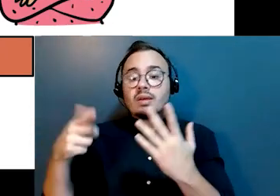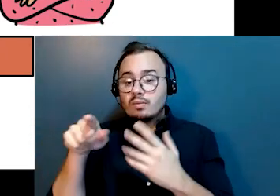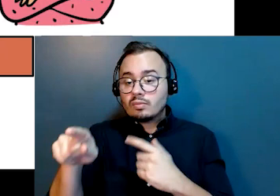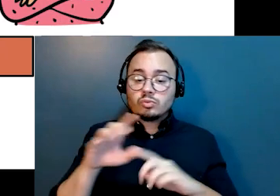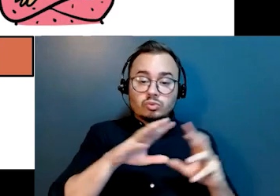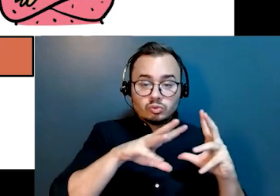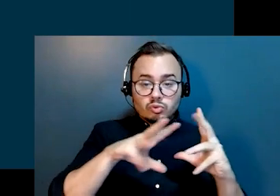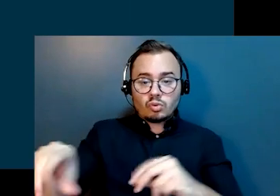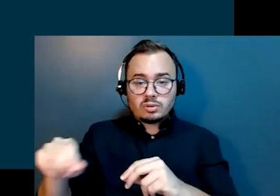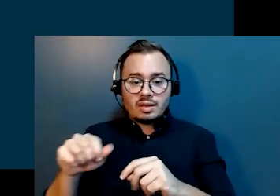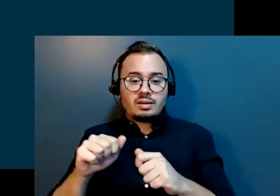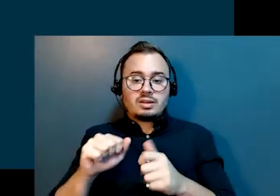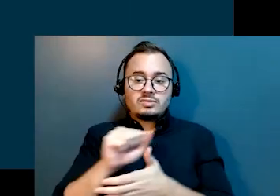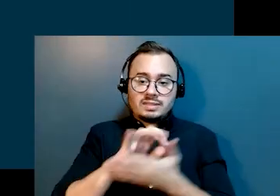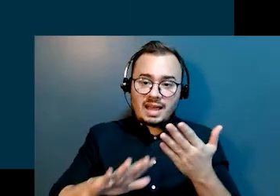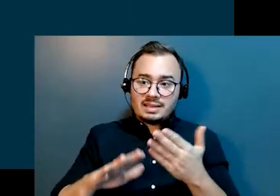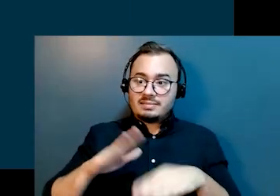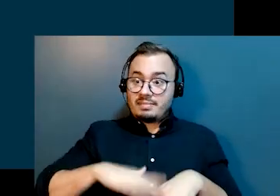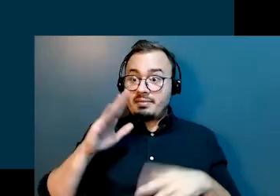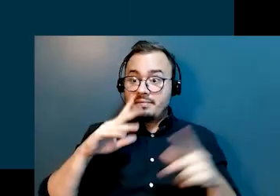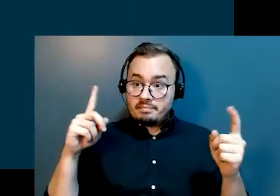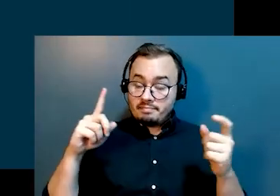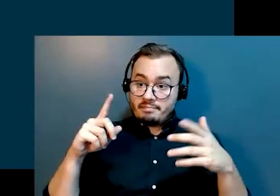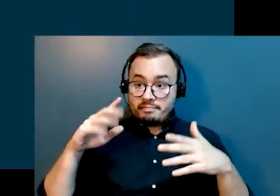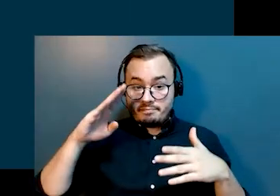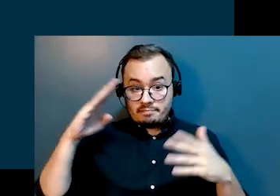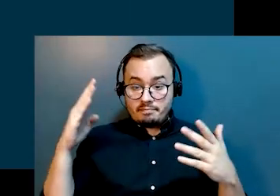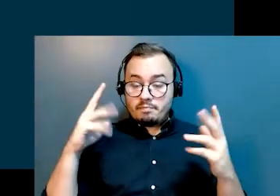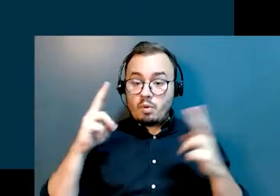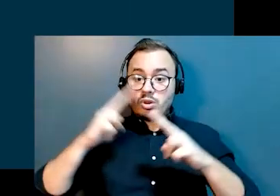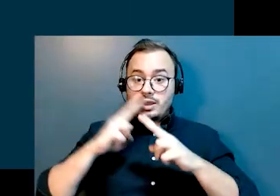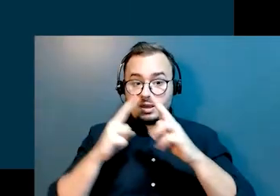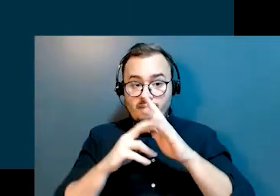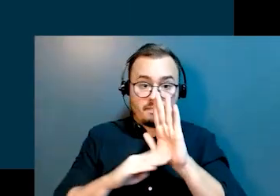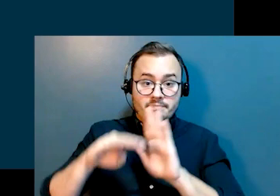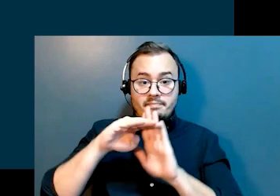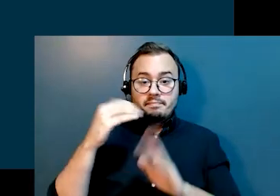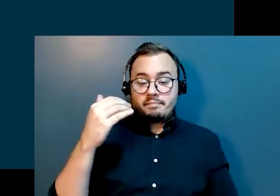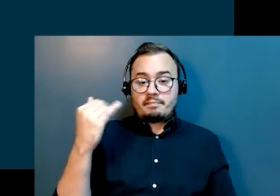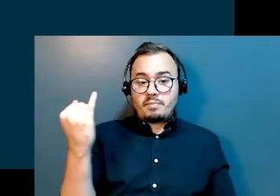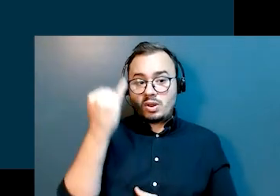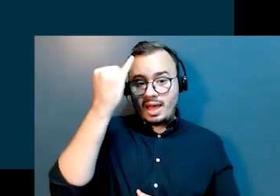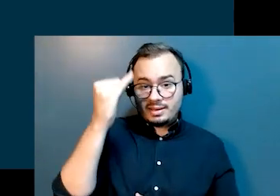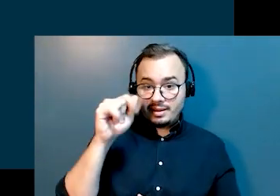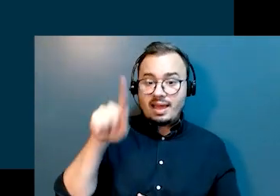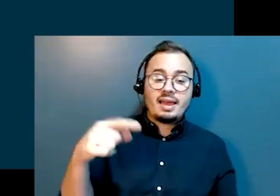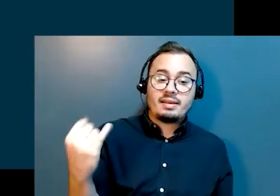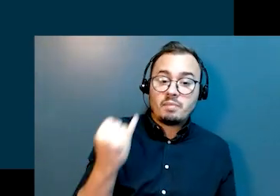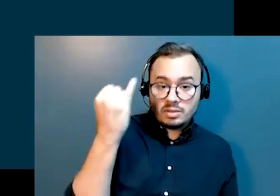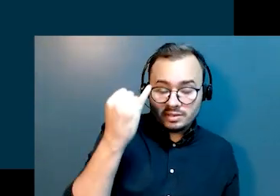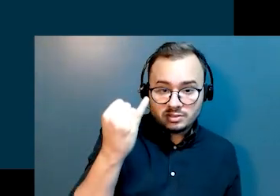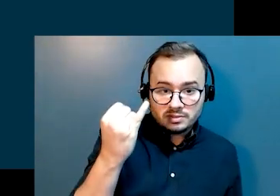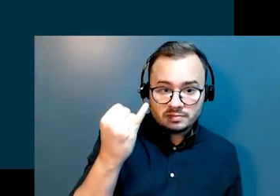feitas. Legal, mas e aí, onde é que entra o pareamento? Vocês podem perguntar, né? Porque isso está no título da